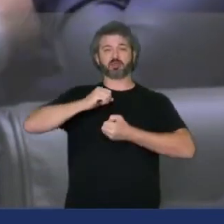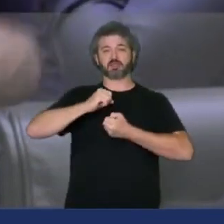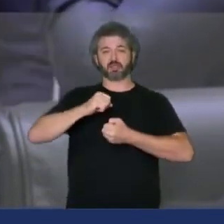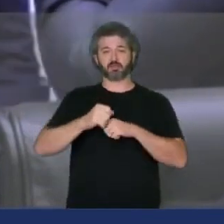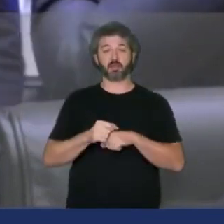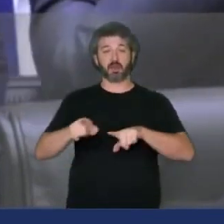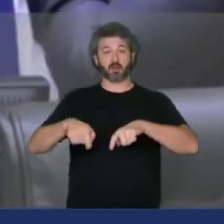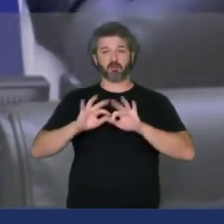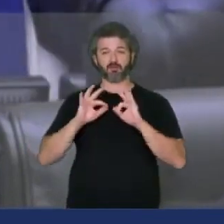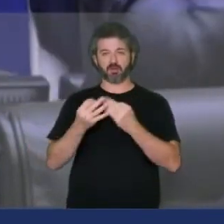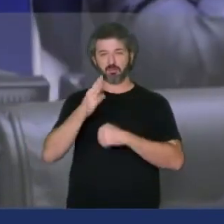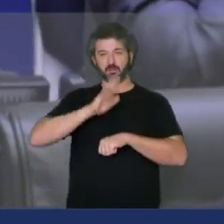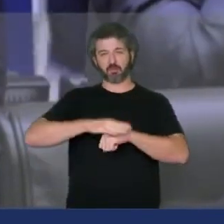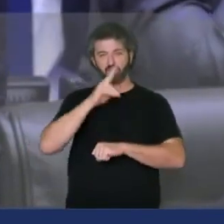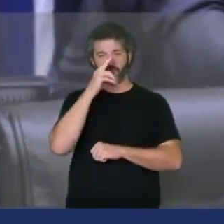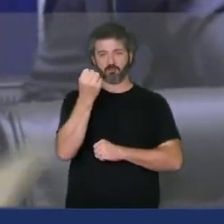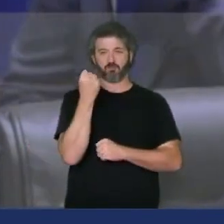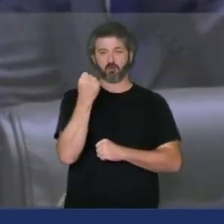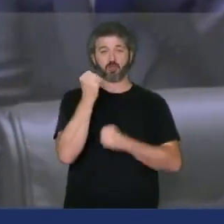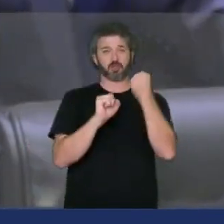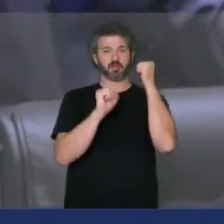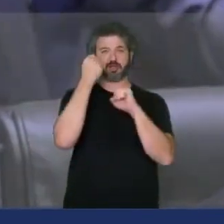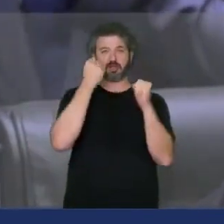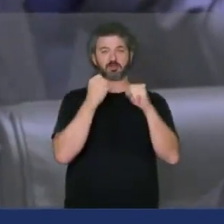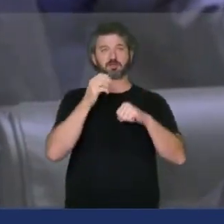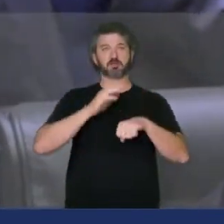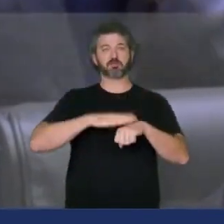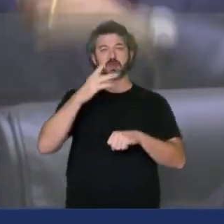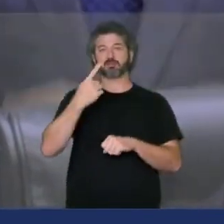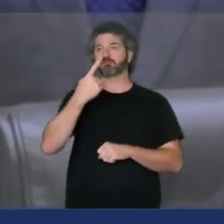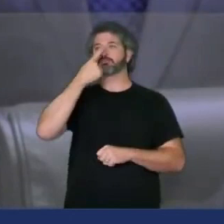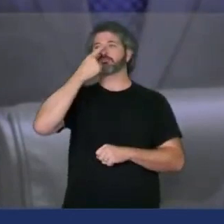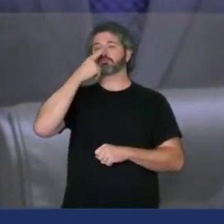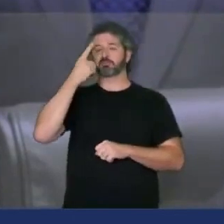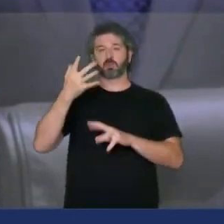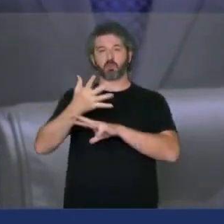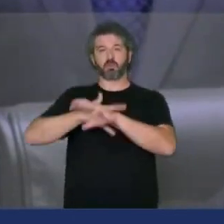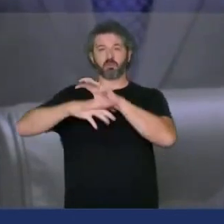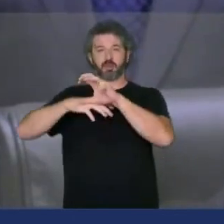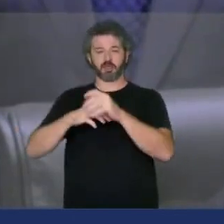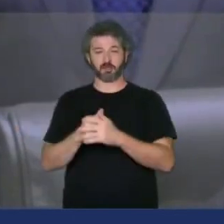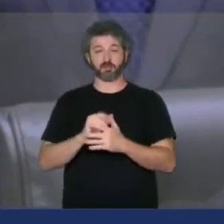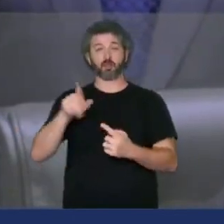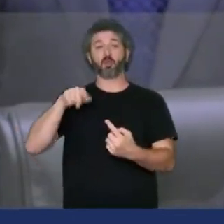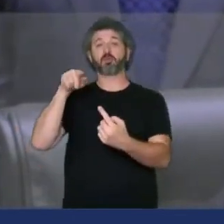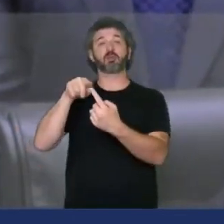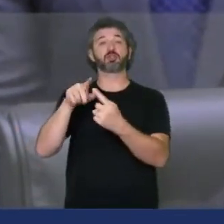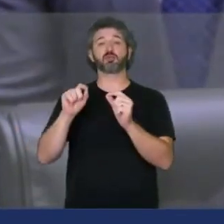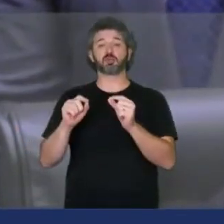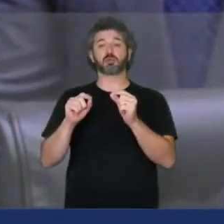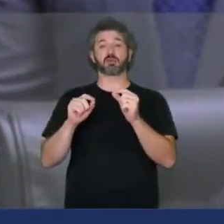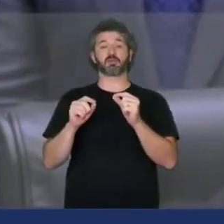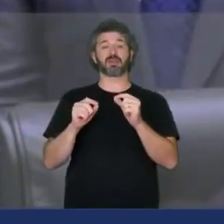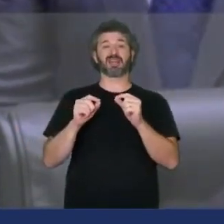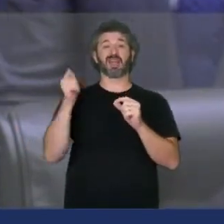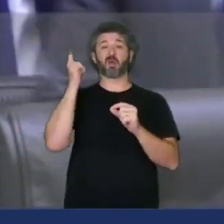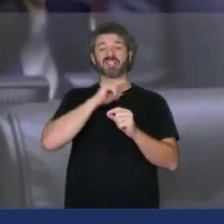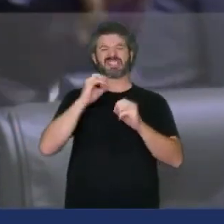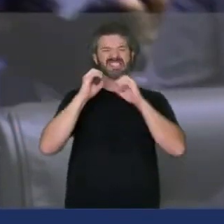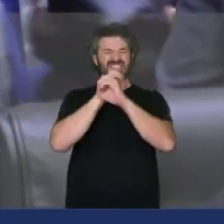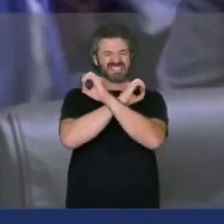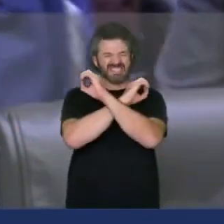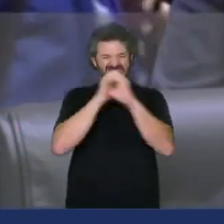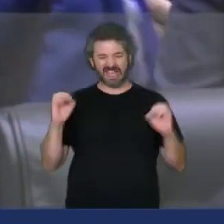Familiar mais forte e uma indústria mais Verde nossa meta é alcançado o desmatamento zero na Amazônia